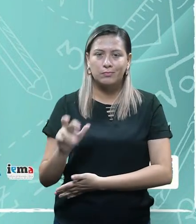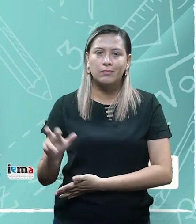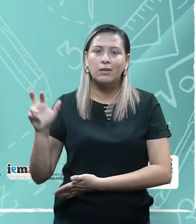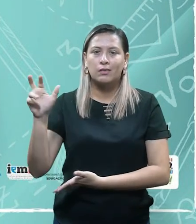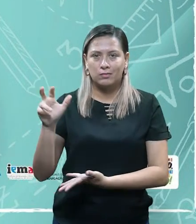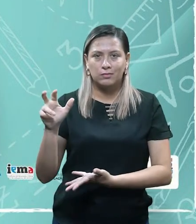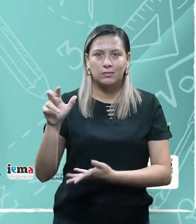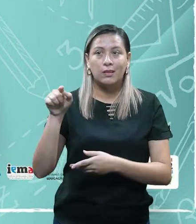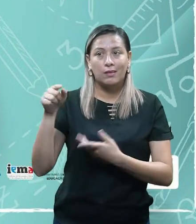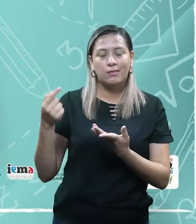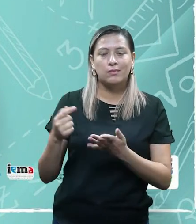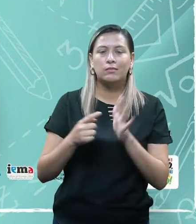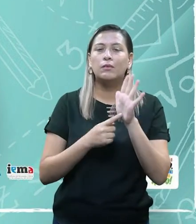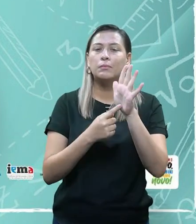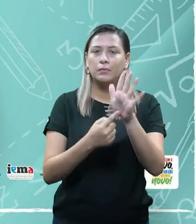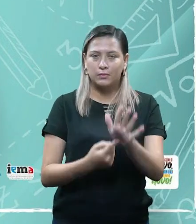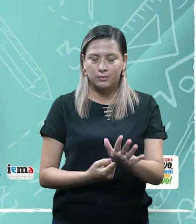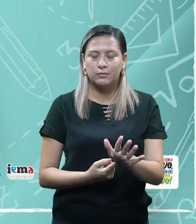vai